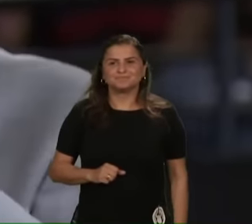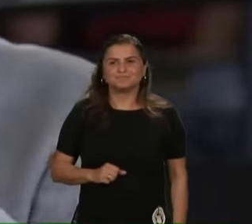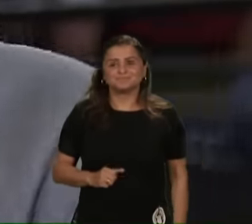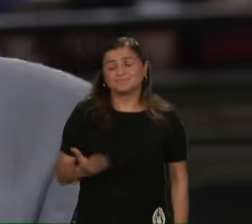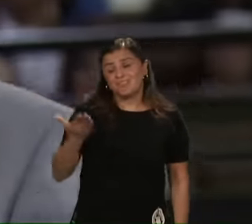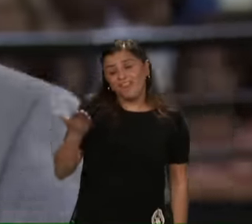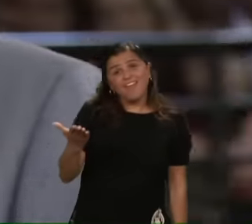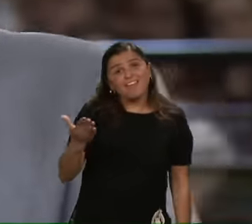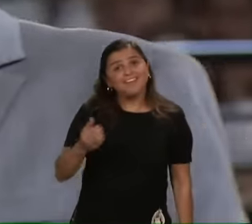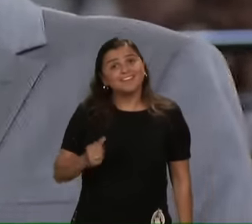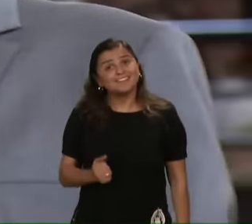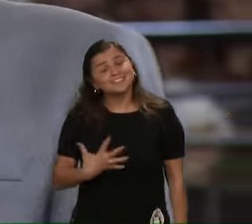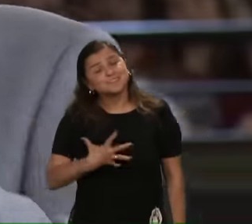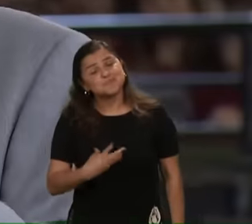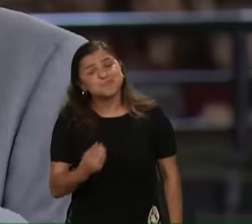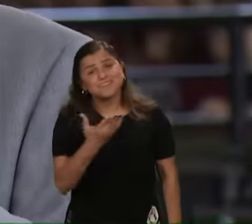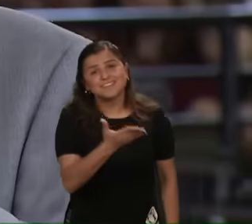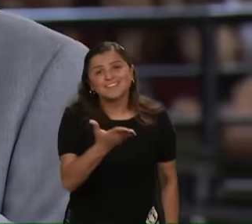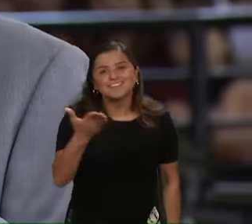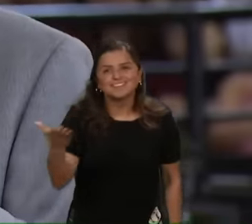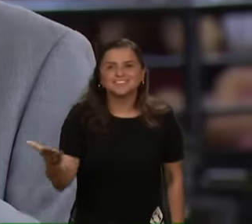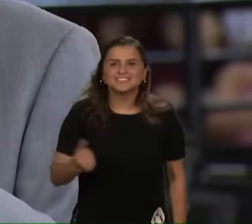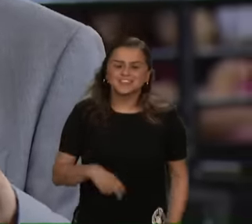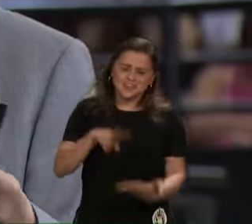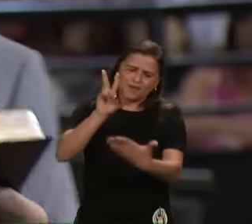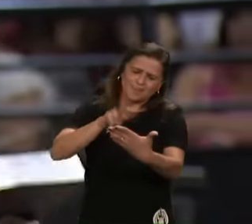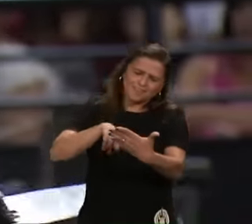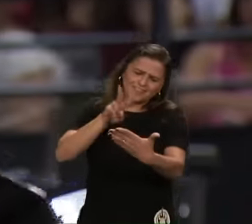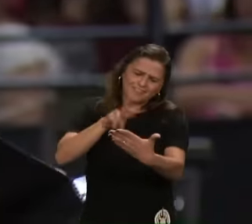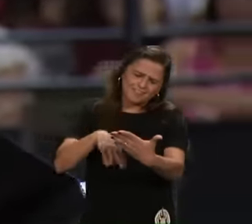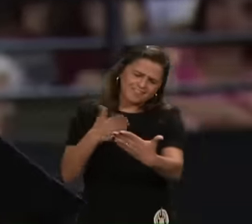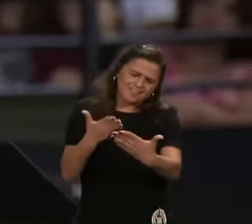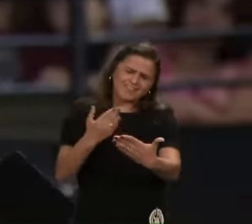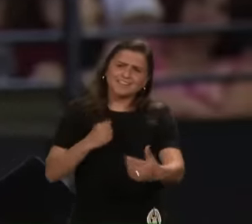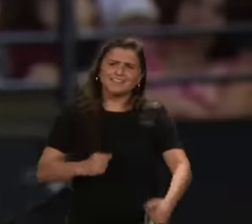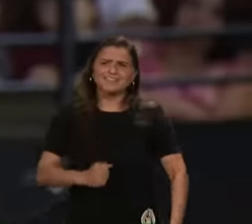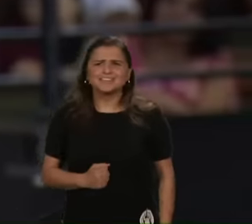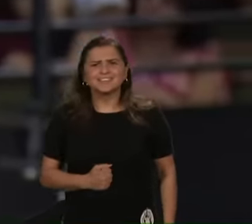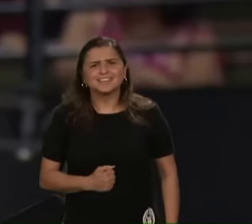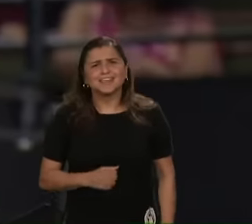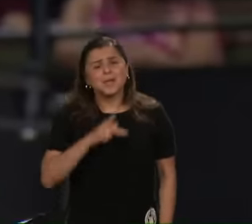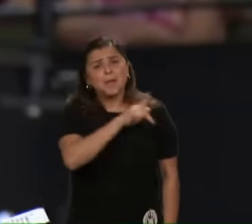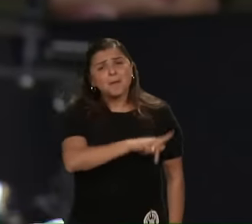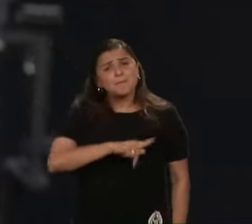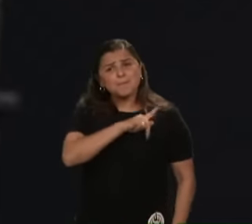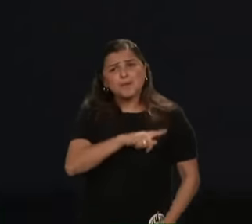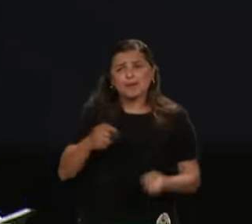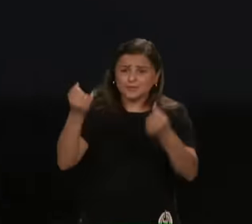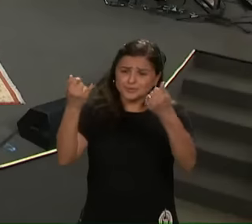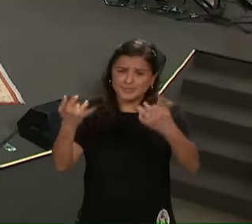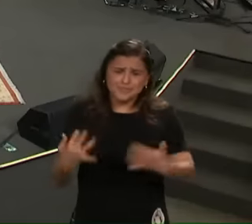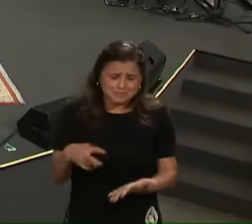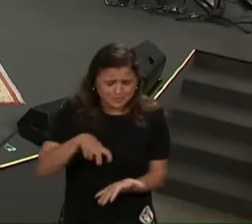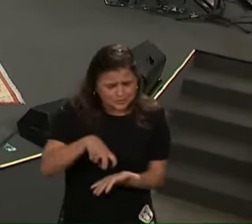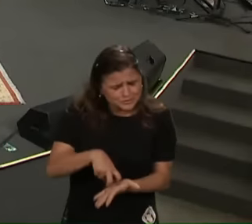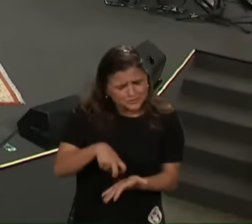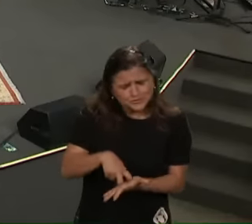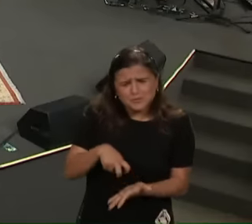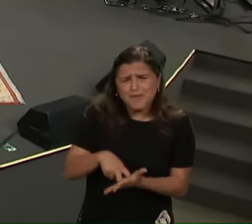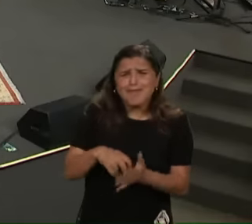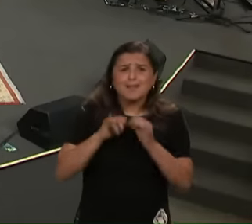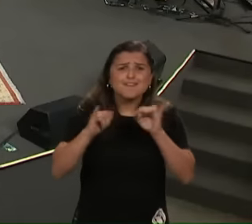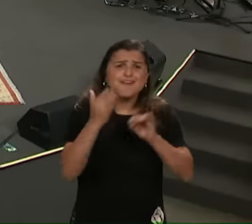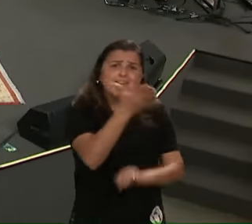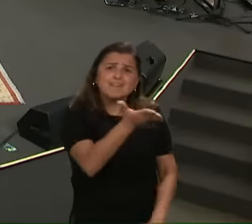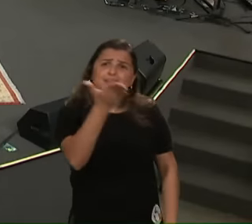É isso, filho. Quando eu leio, aqui Paulo está falando assim, quase que de joelho, falando para mim e para